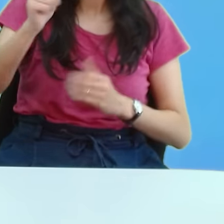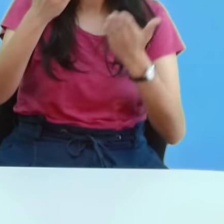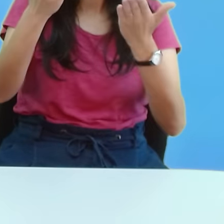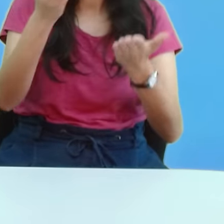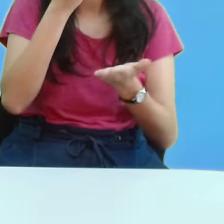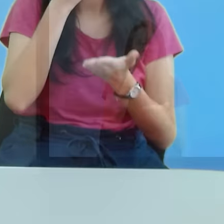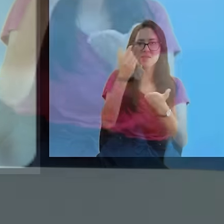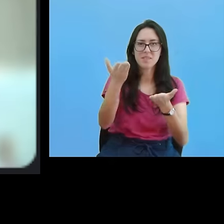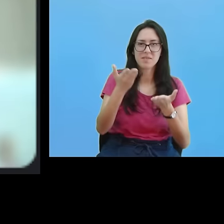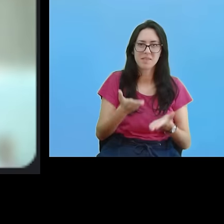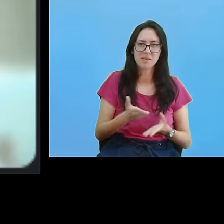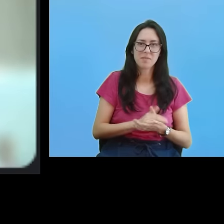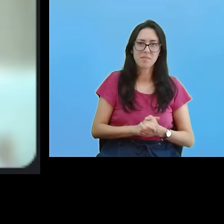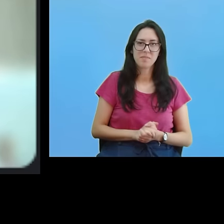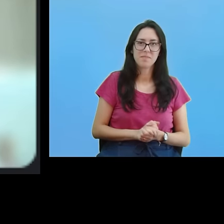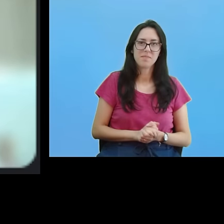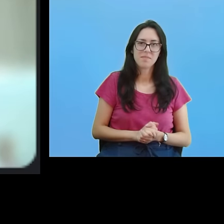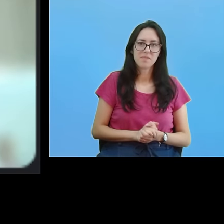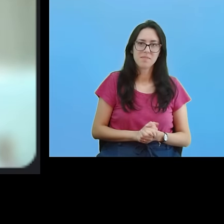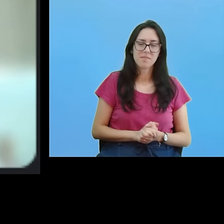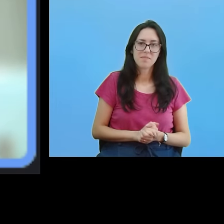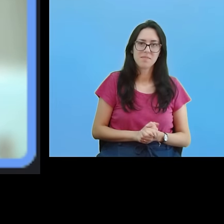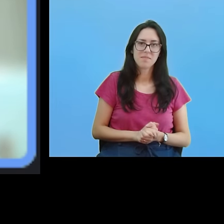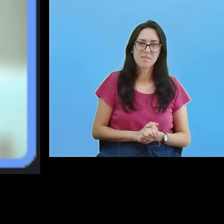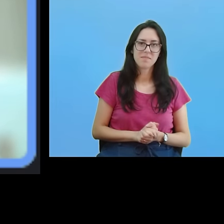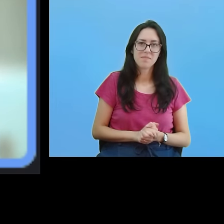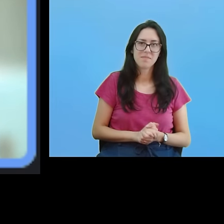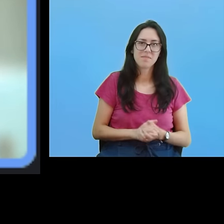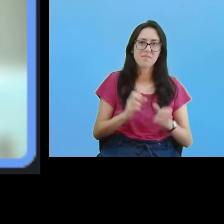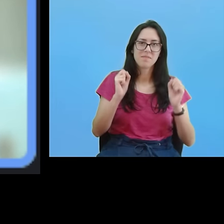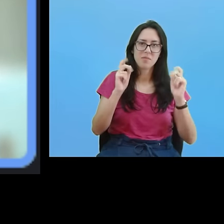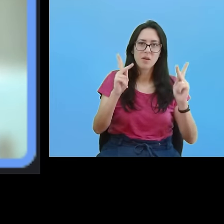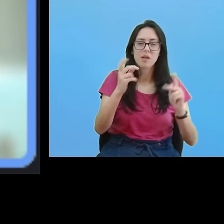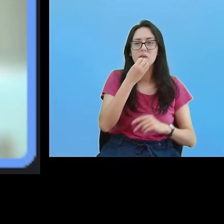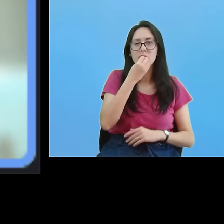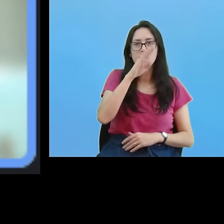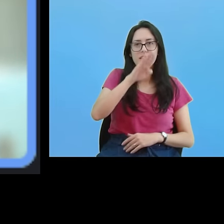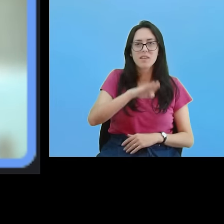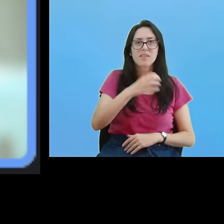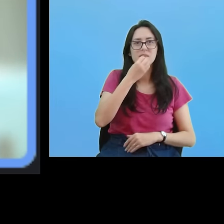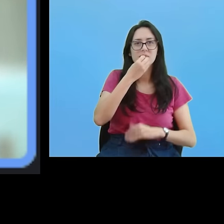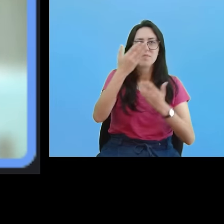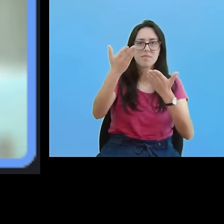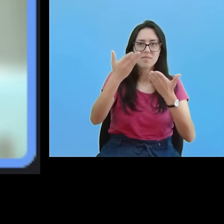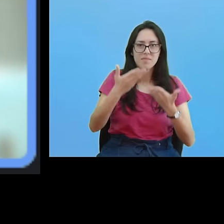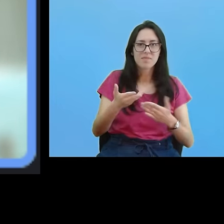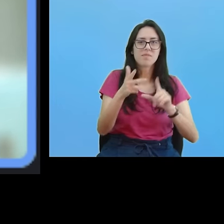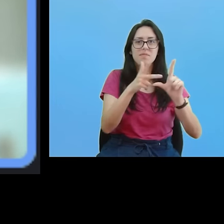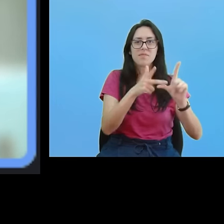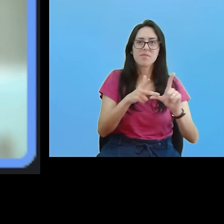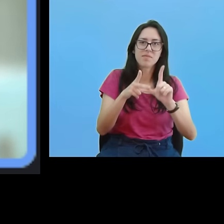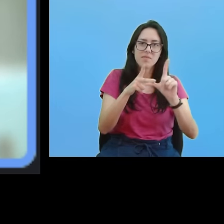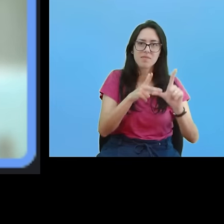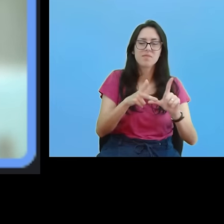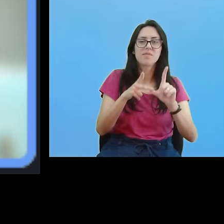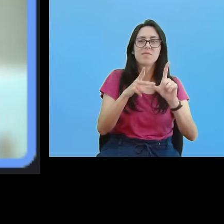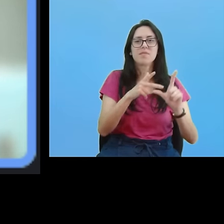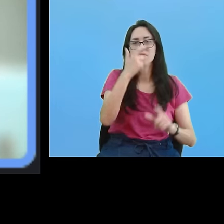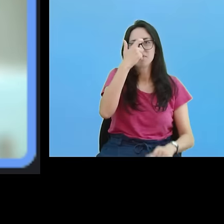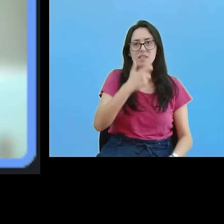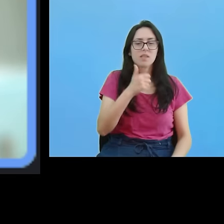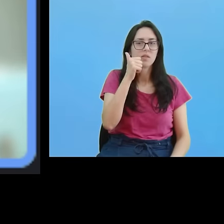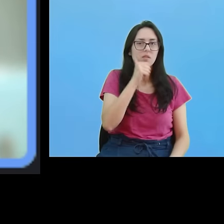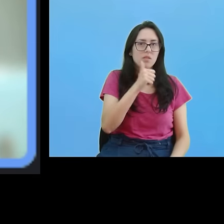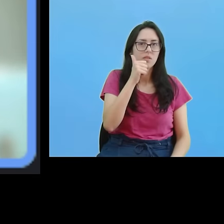muito bem-vinda. Ok, boa tarde, bem-vindos para esta web. Eu sou mulher,